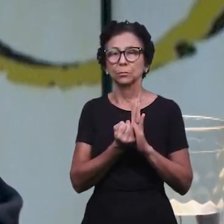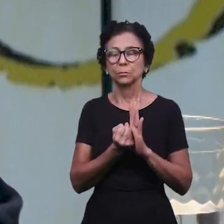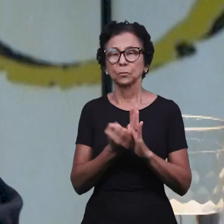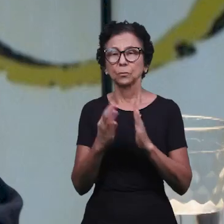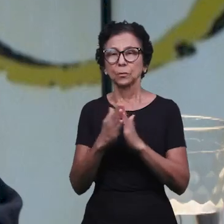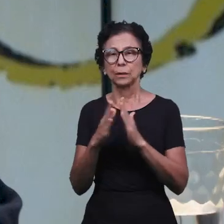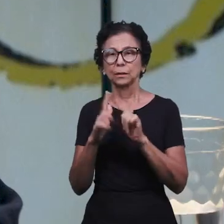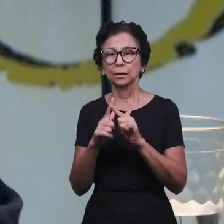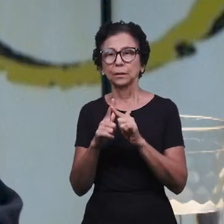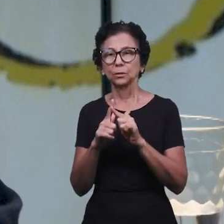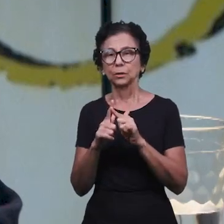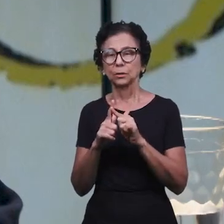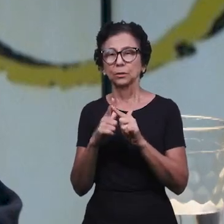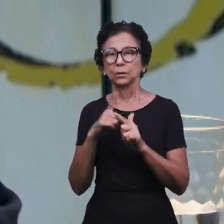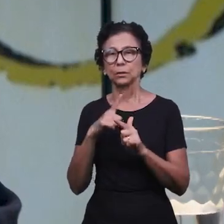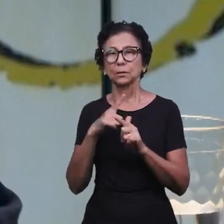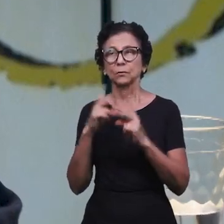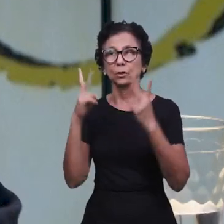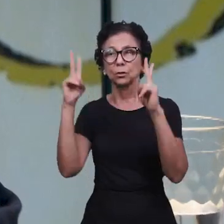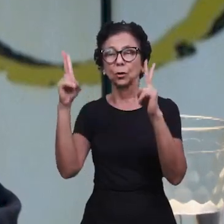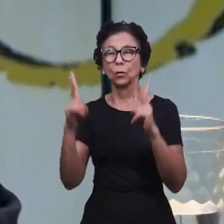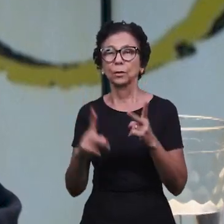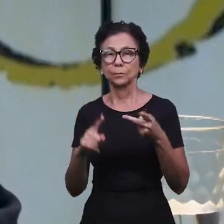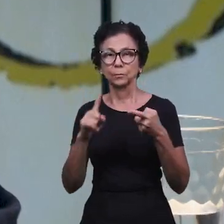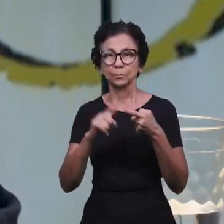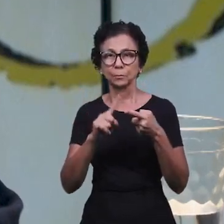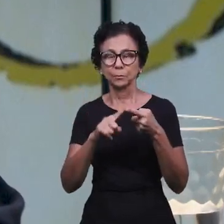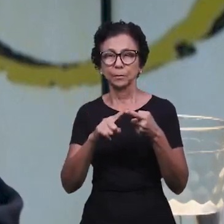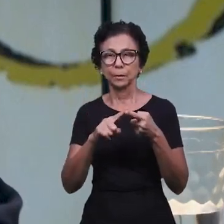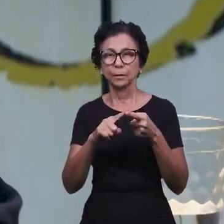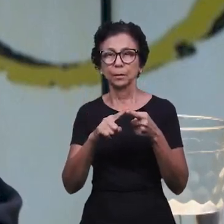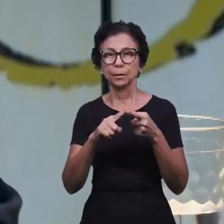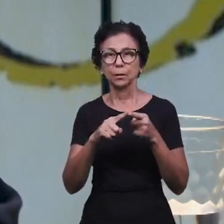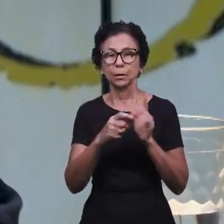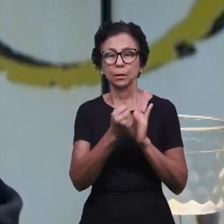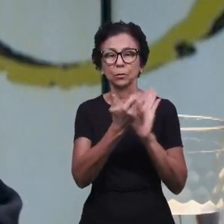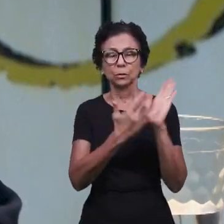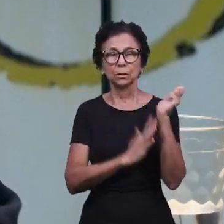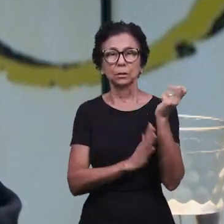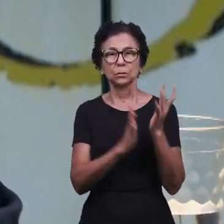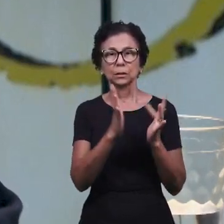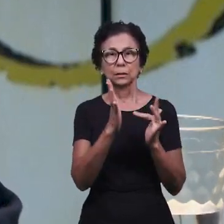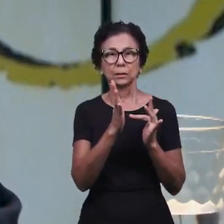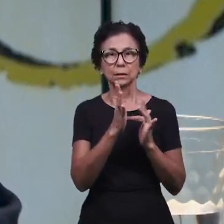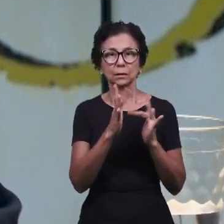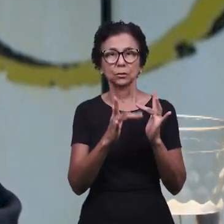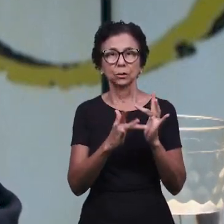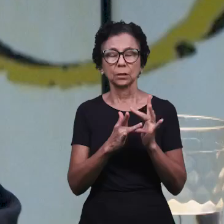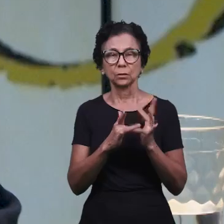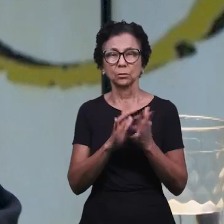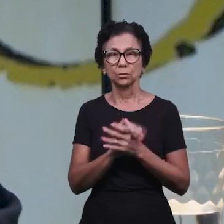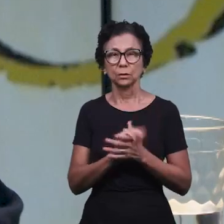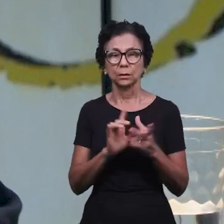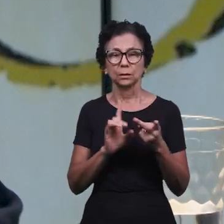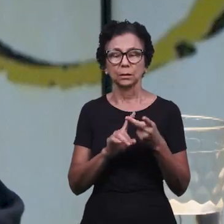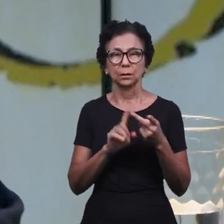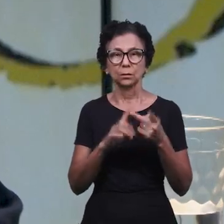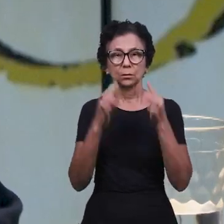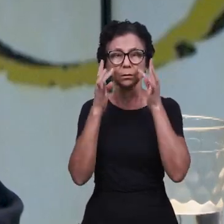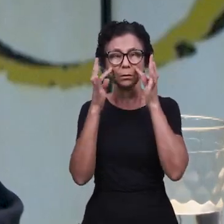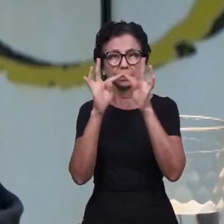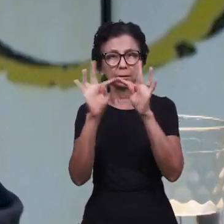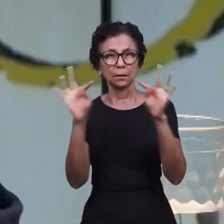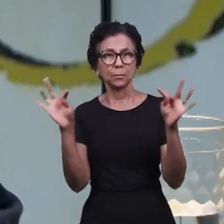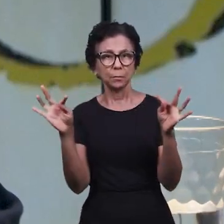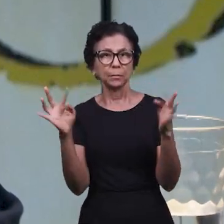dois elementos estão exatamente no sangue, o sangue do Cordeiro, e a palavra. palavra do testemunho deles, que era a